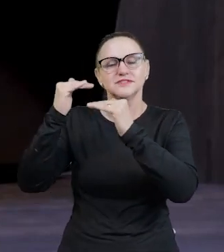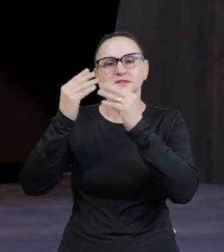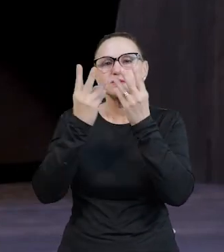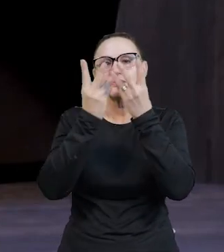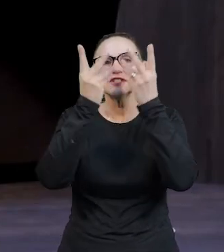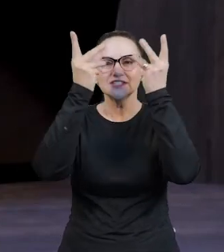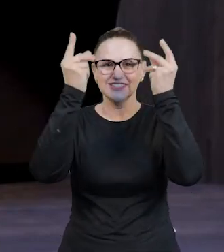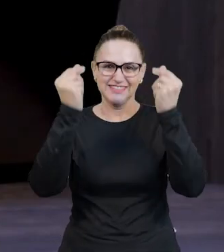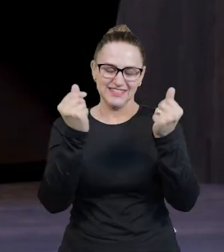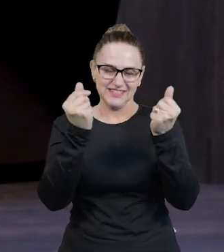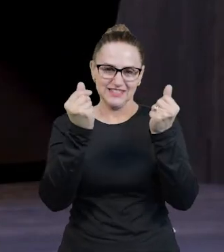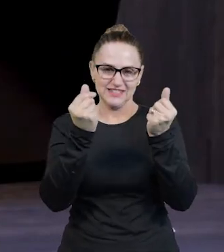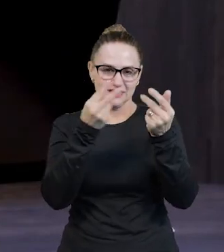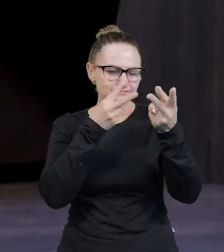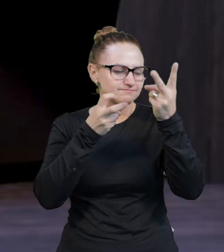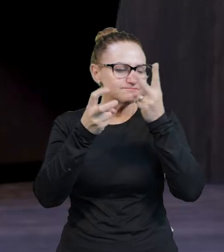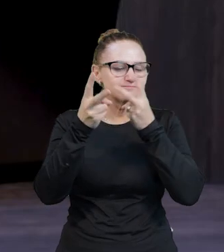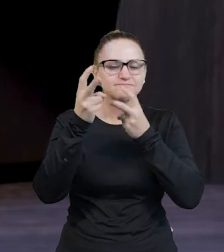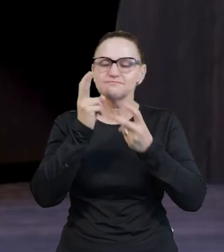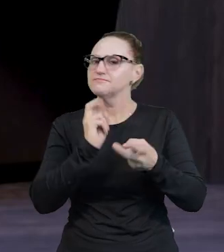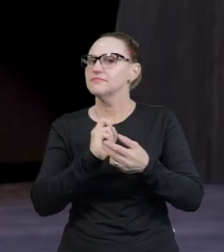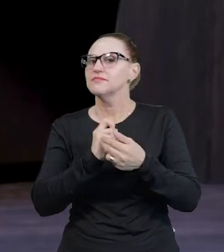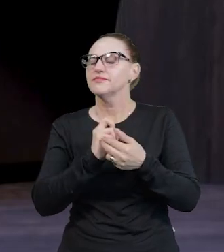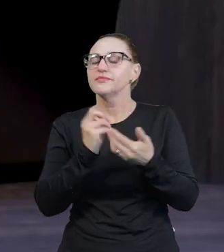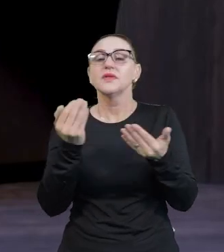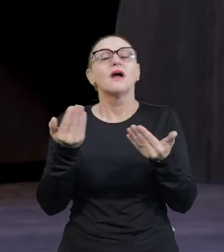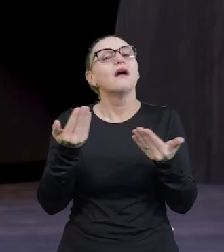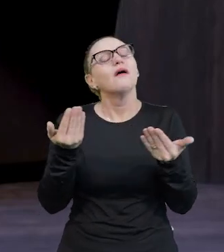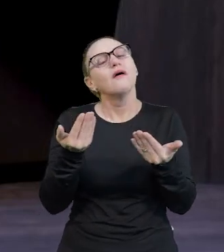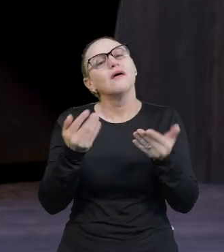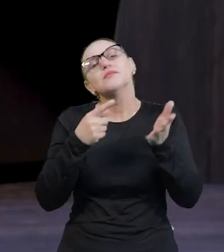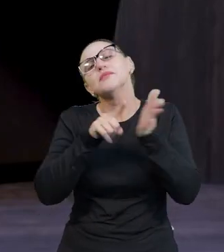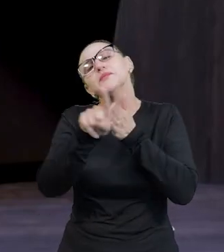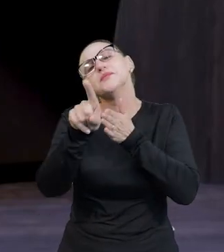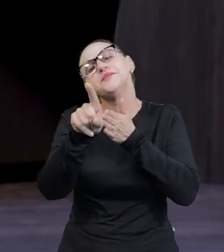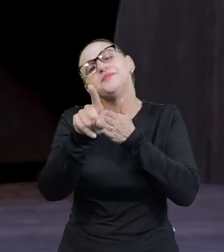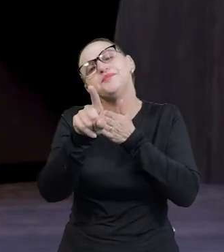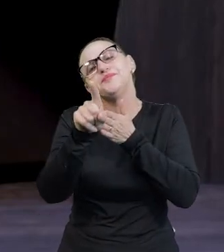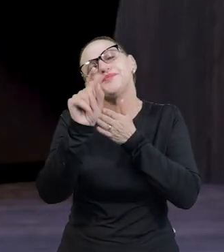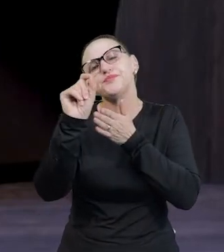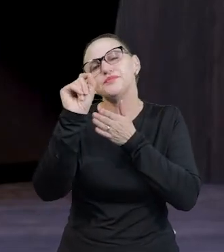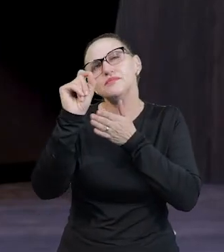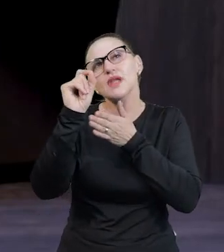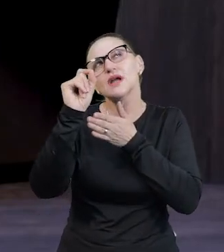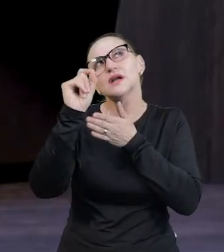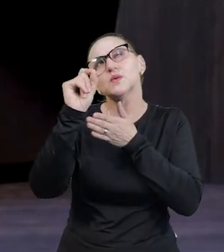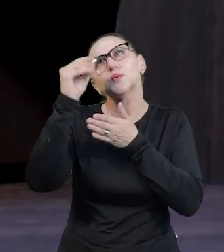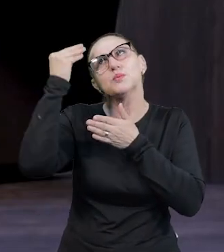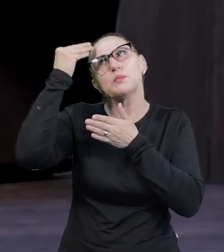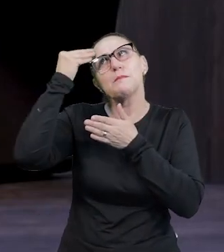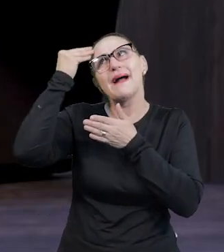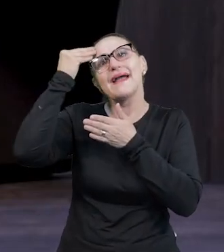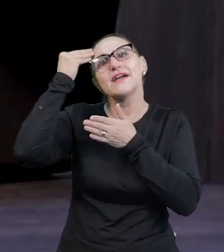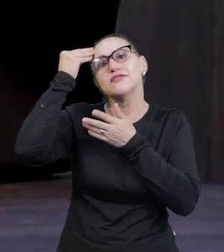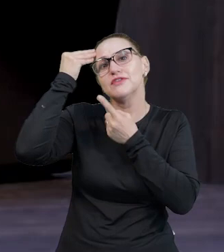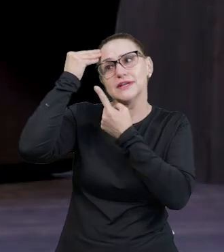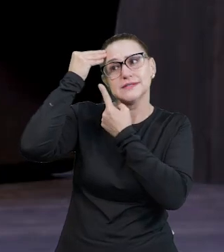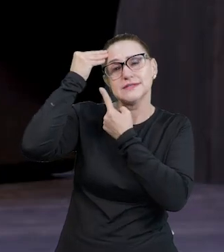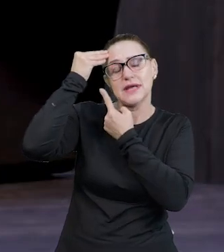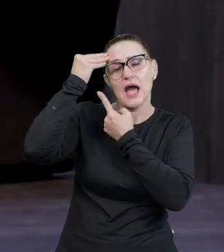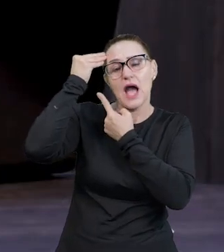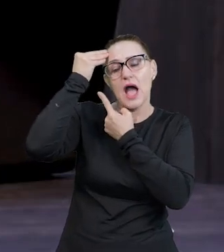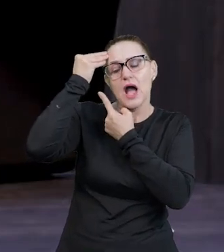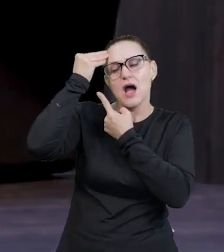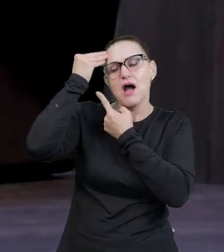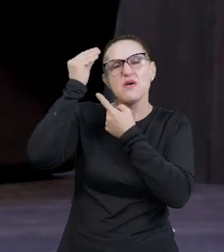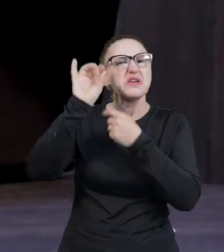observar. E aí eu pergunto a vocês, quando uma reflexão é só uma reflexão e